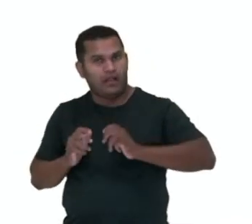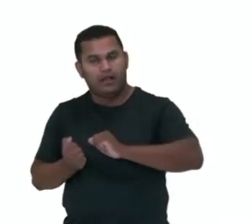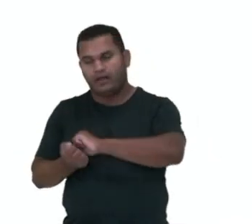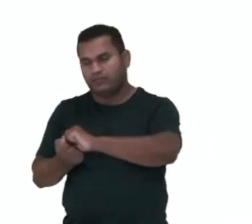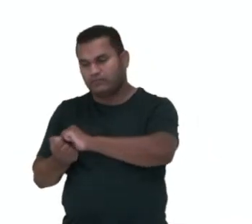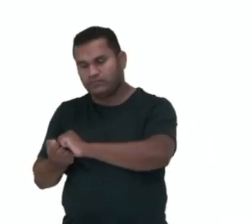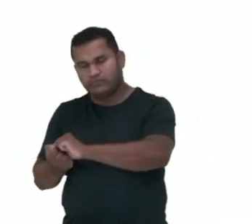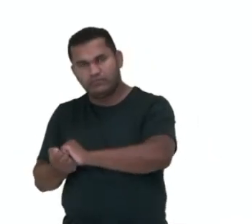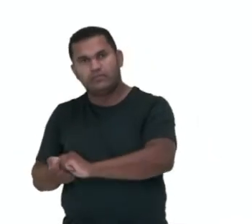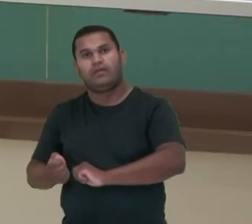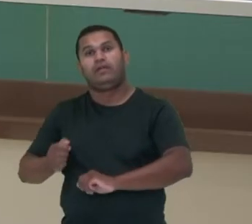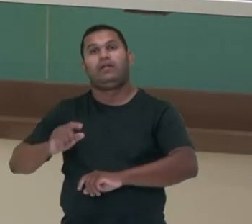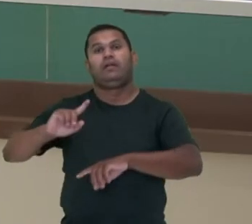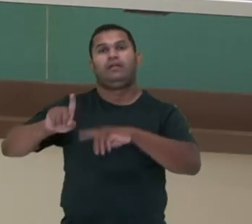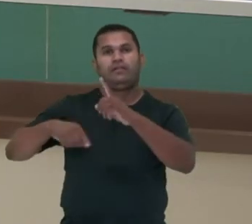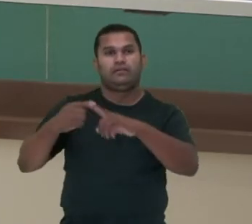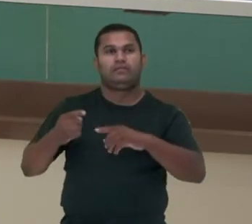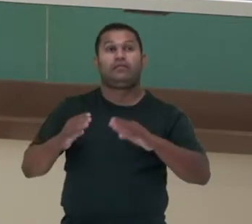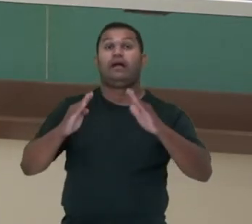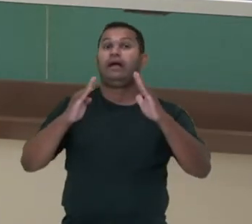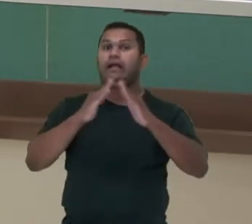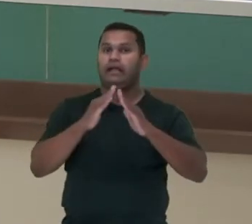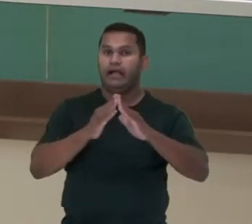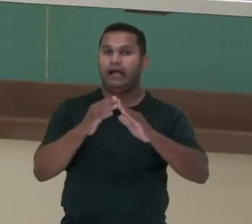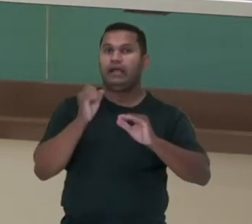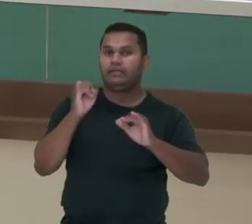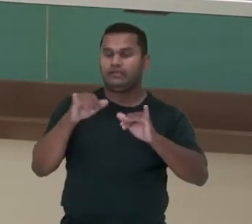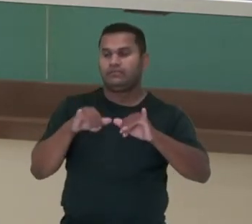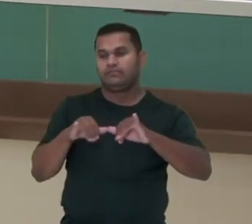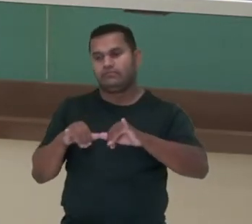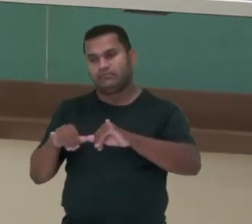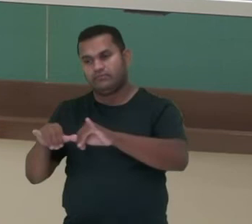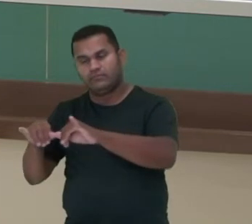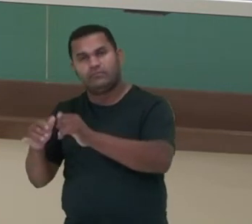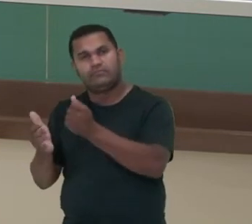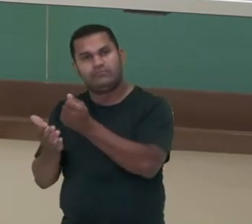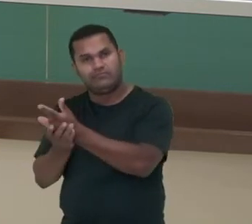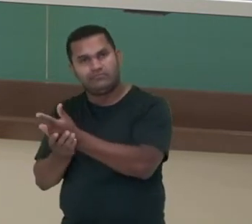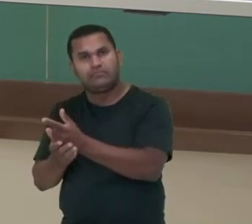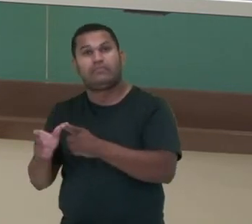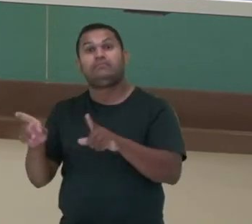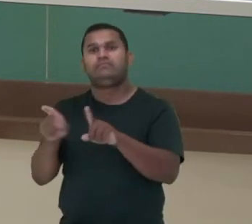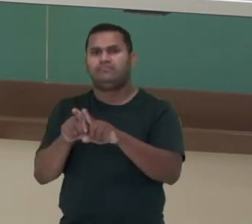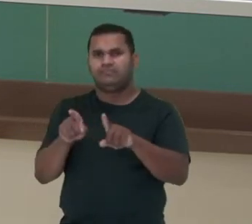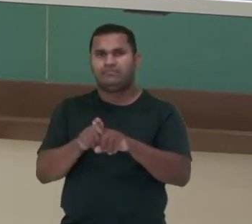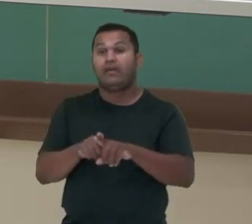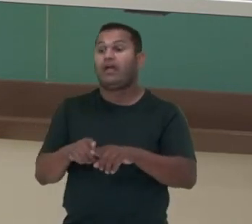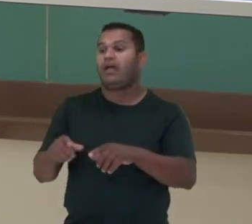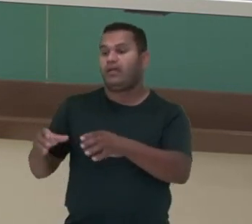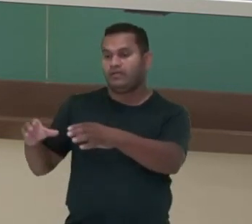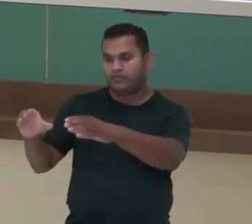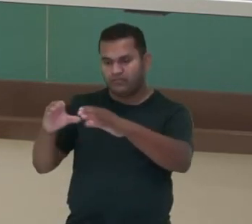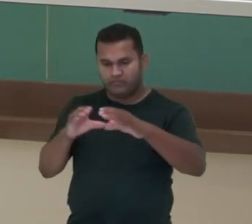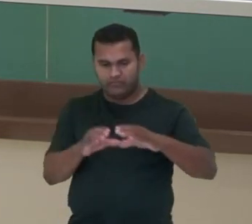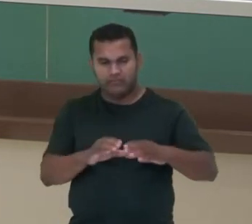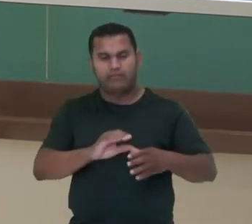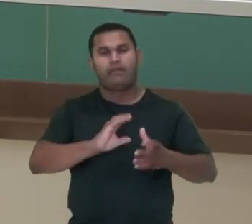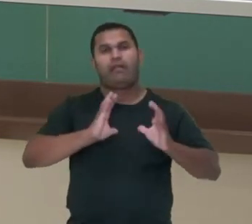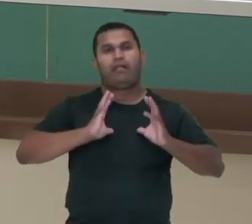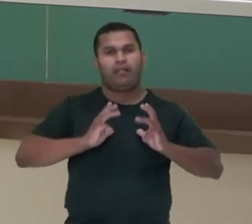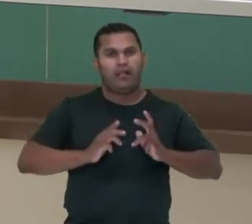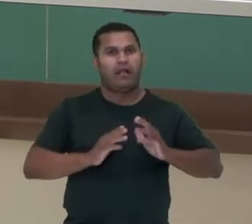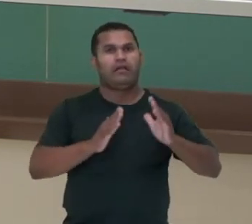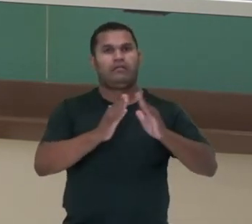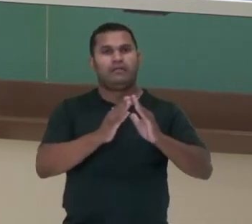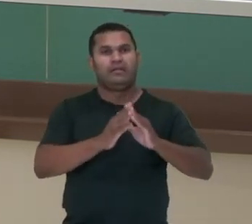na feira, leve para casa, lava, higieniza, né? E também com menor quantidade de aditivos químicos, isso é importante, isso aí é uma coisa que tem que